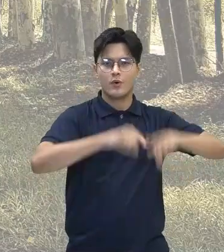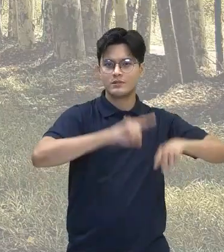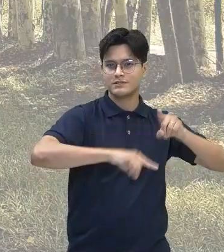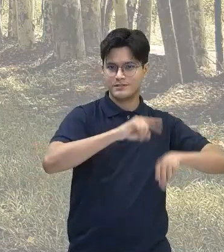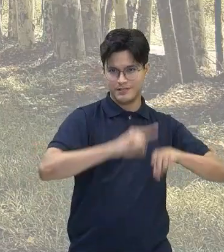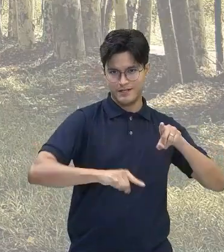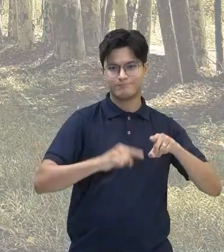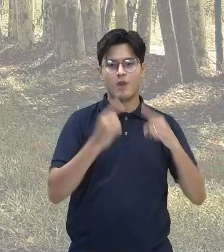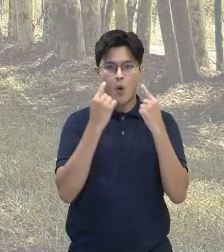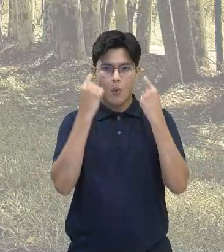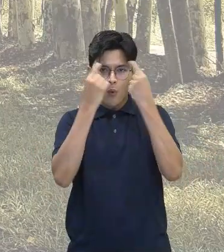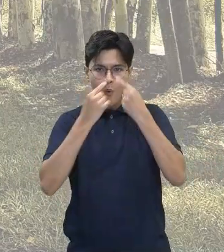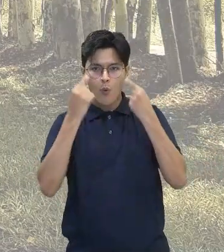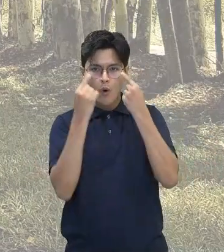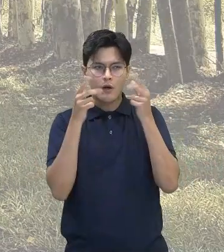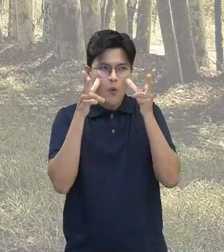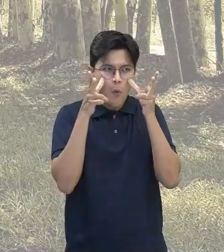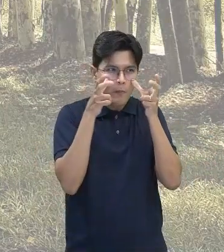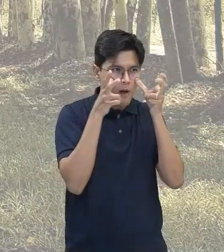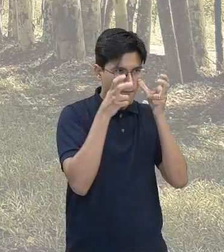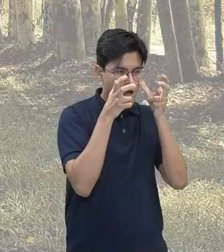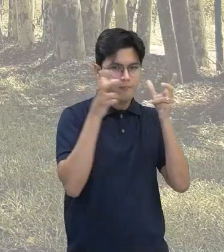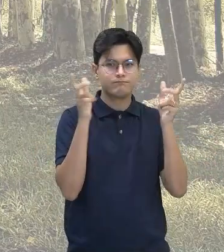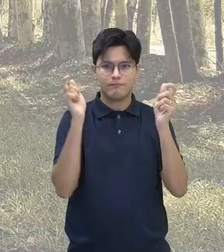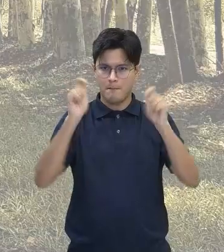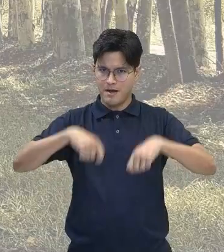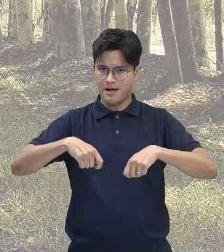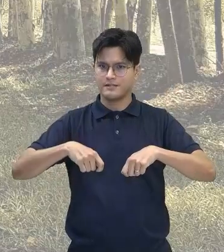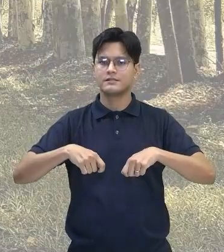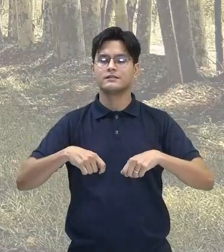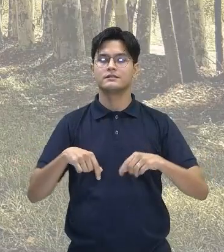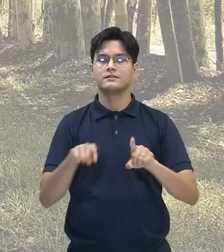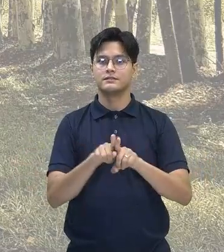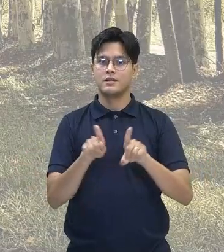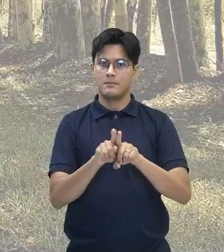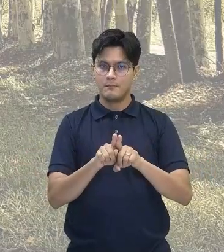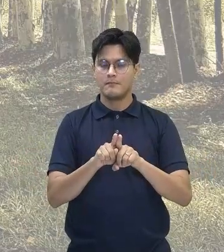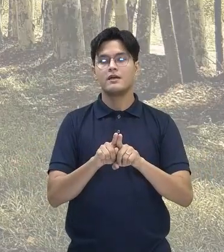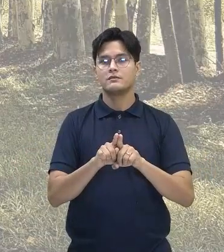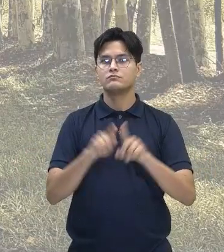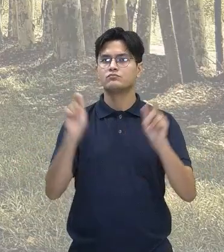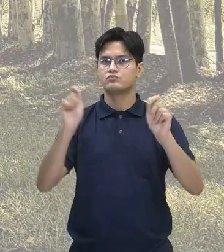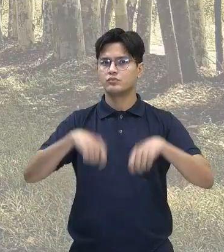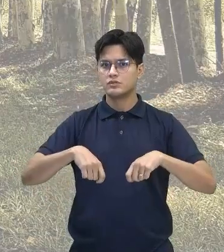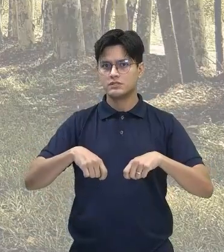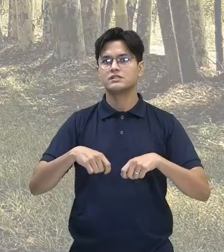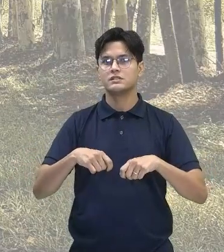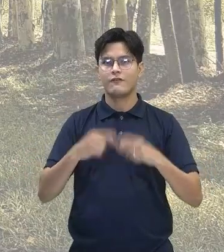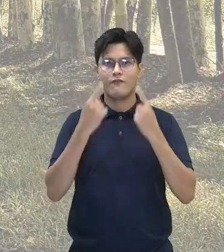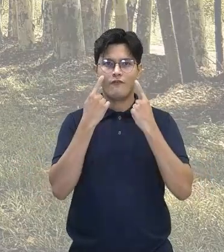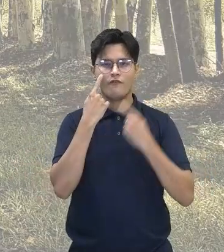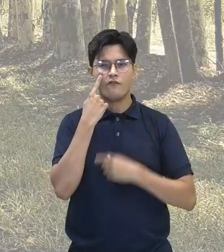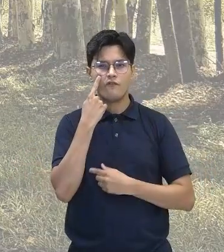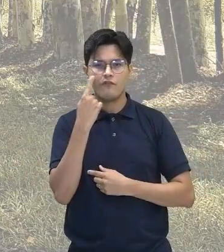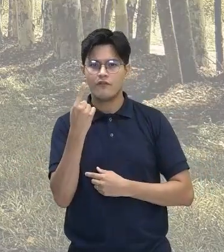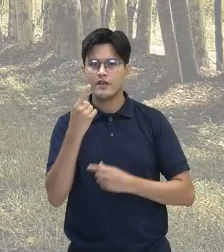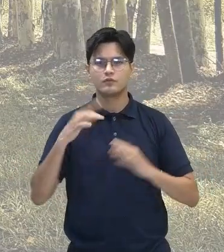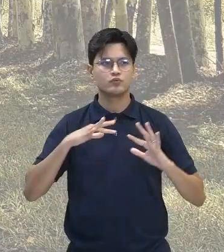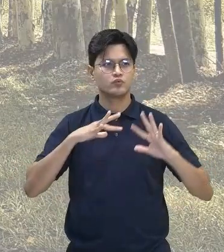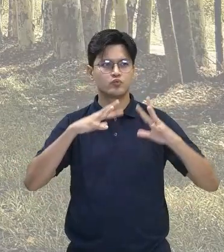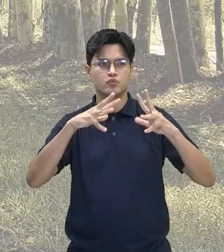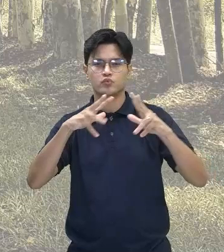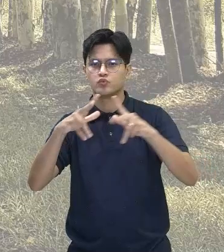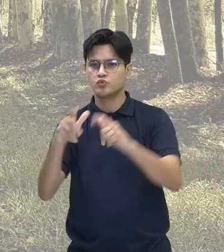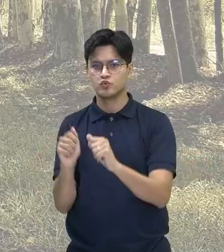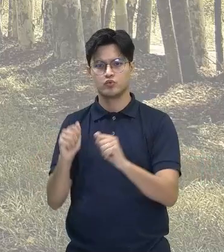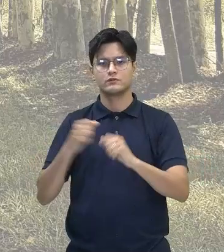de onda, dessas ondas eletromagnéticas, e através dele nós podemos enxergar todo o objeto, toda a natureza, todas as coisas